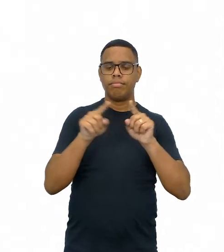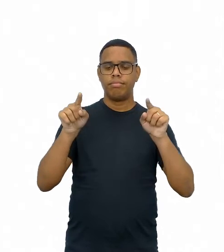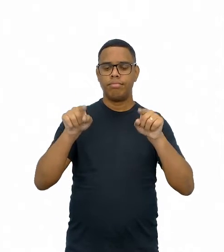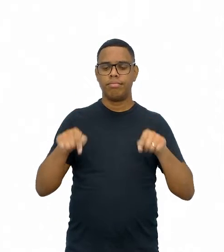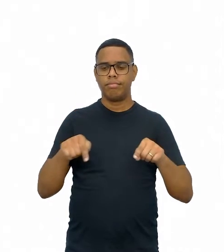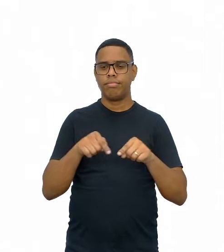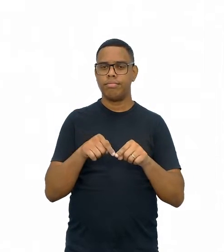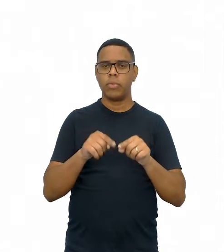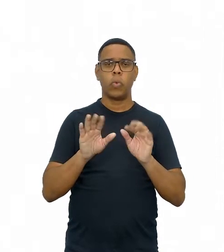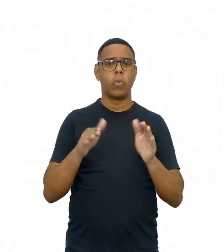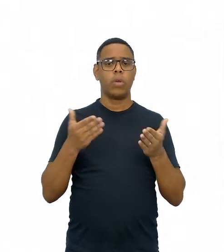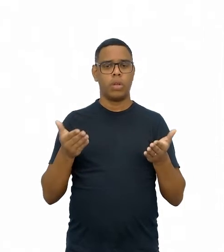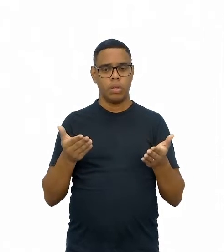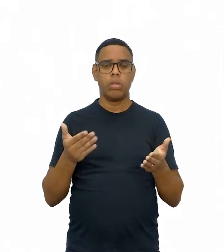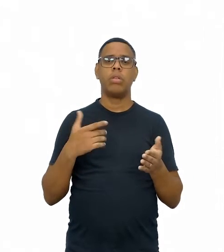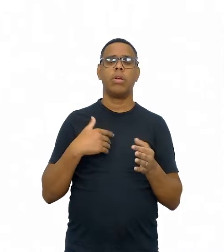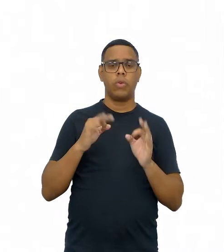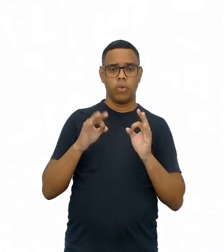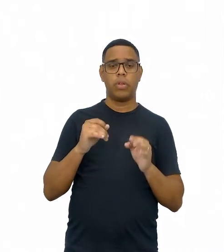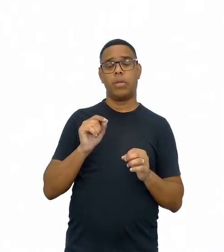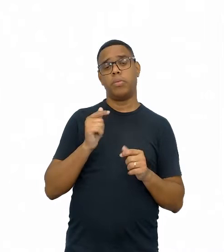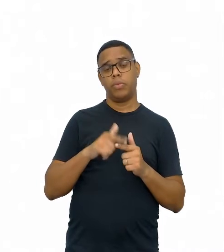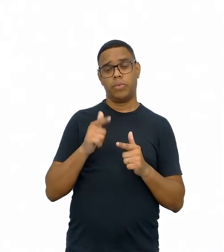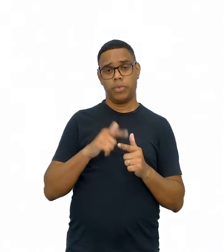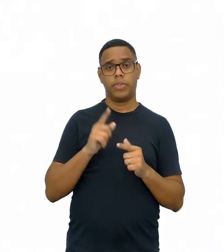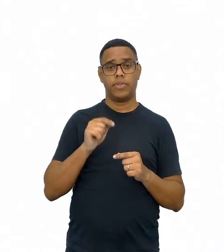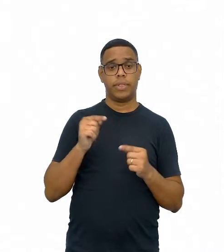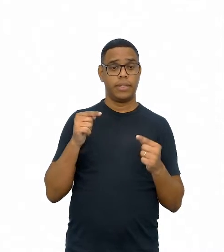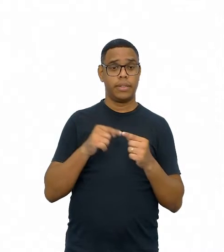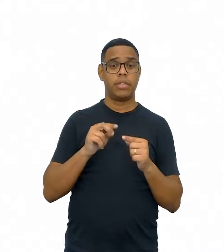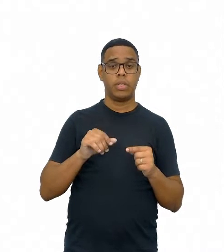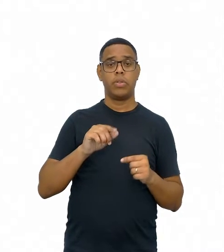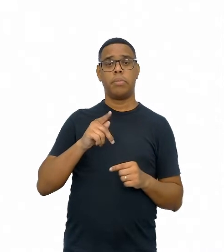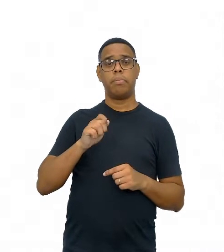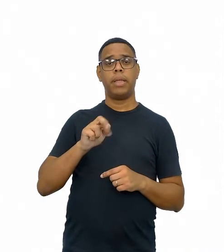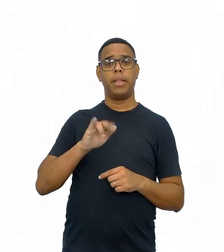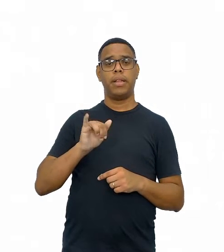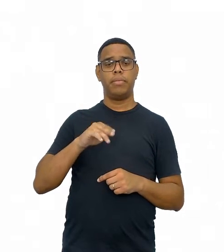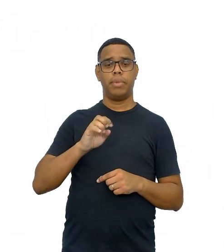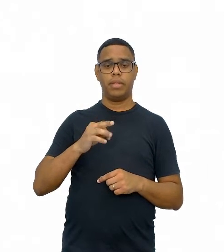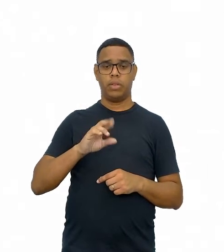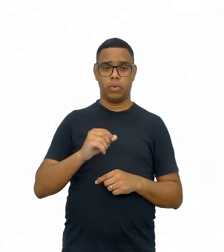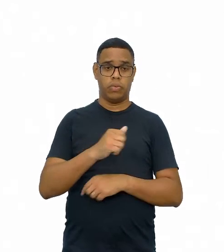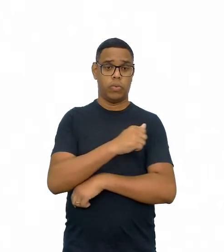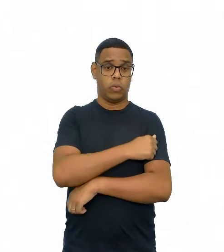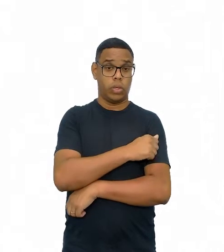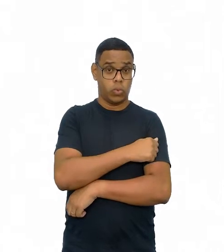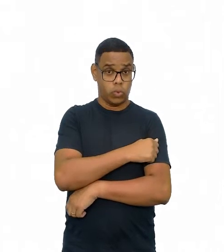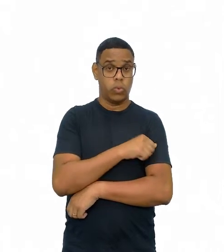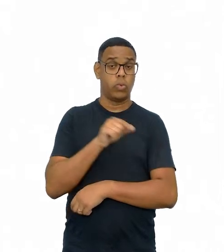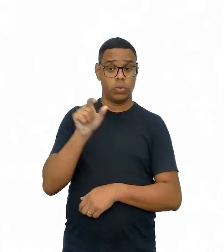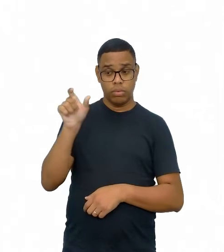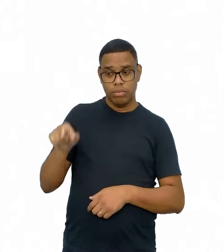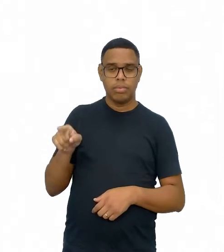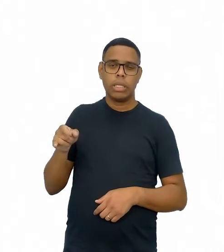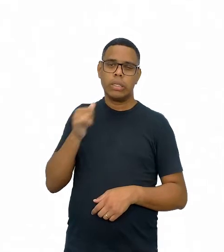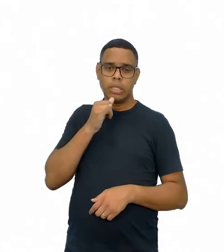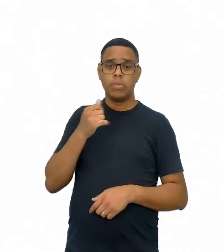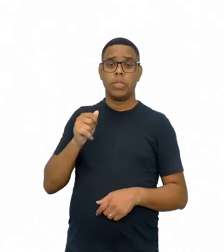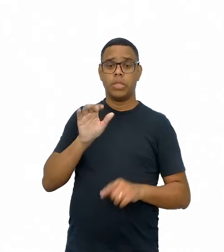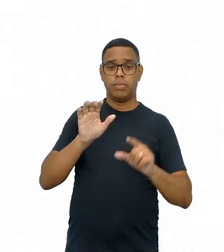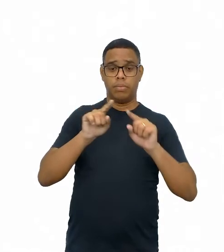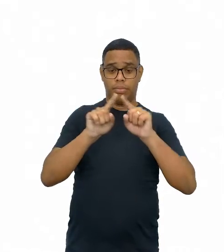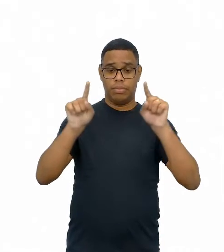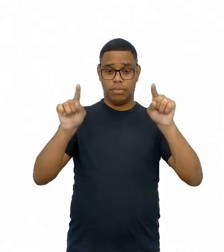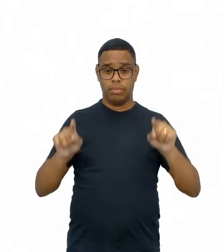são indicativos ou que confirmam que o problema vai se referir ao perímetro. O nosso aluno, ele precisa observar que a área